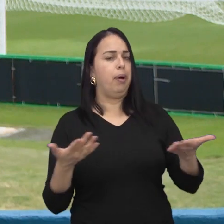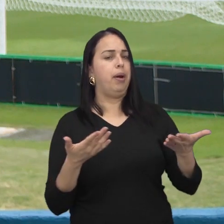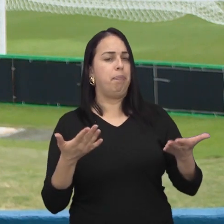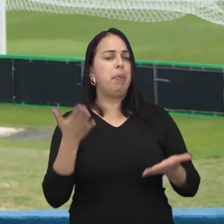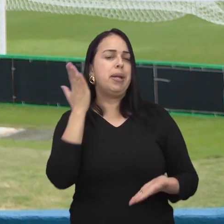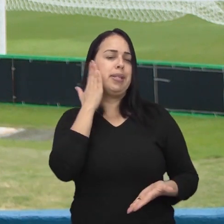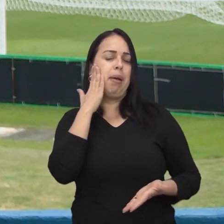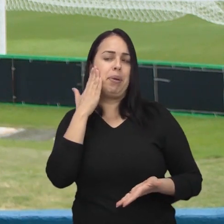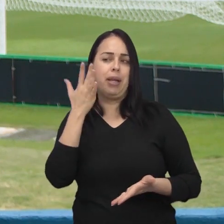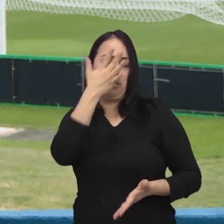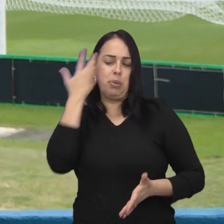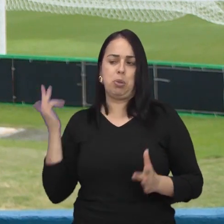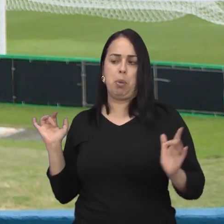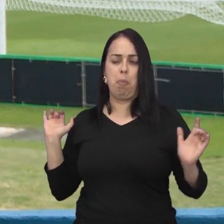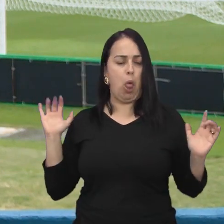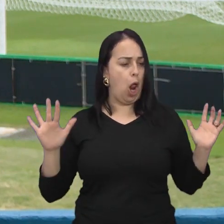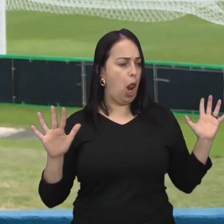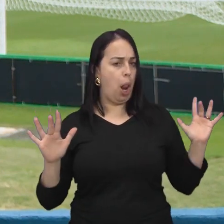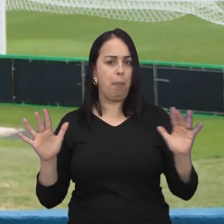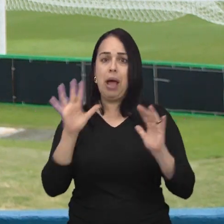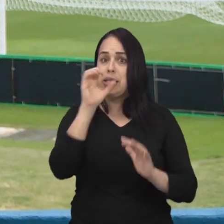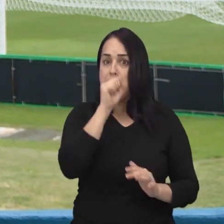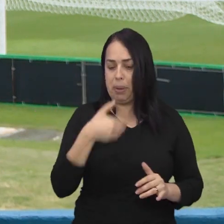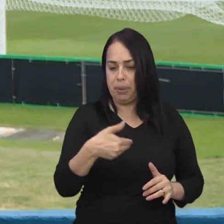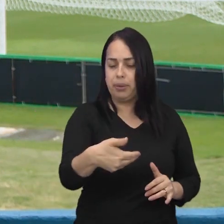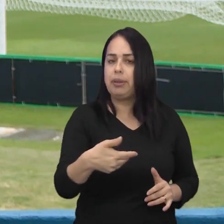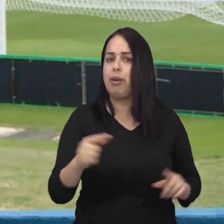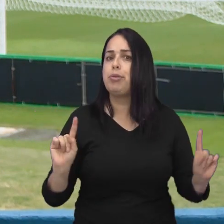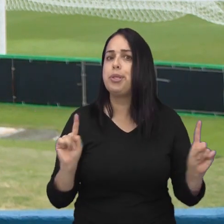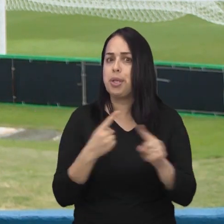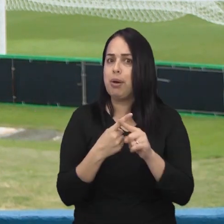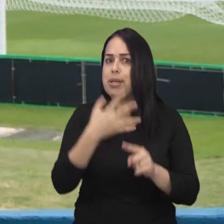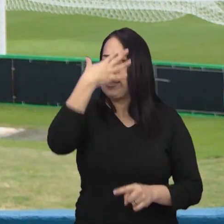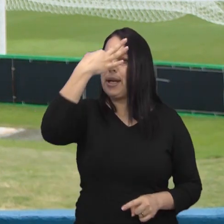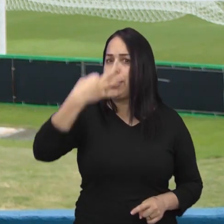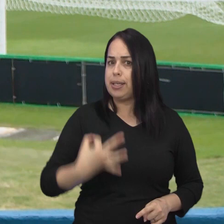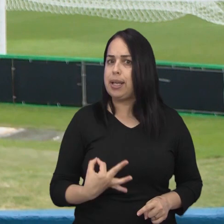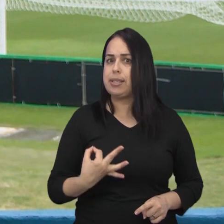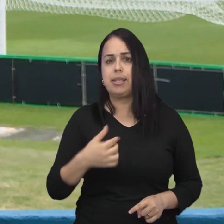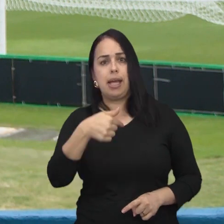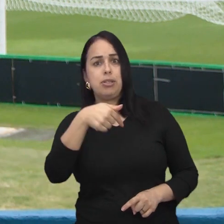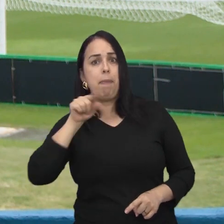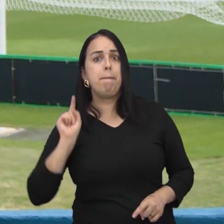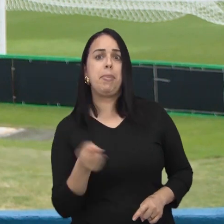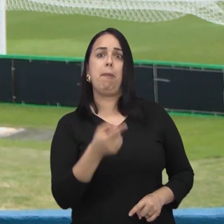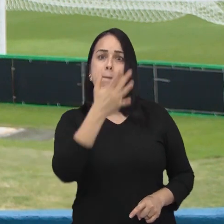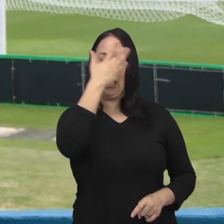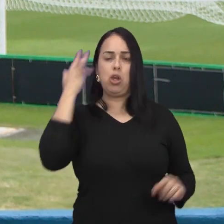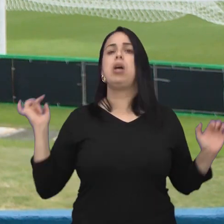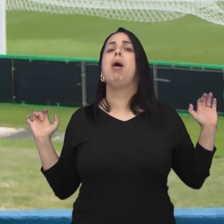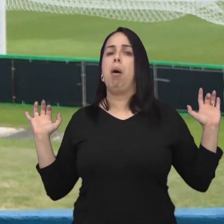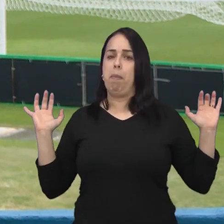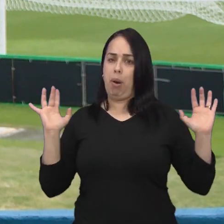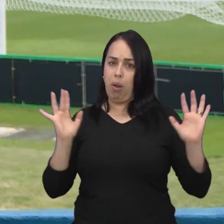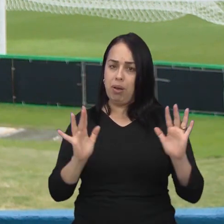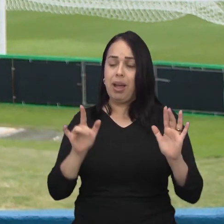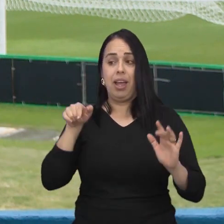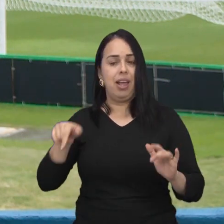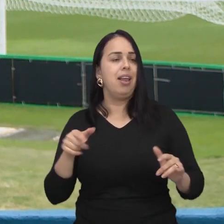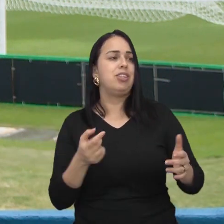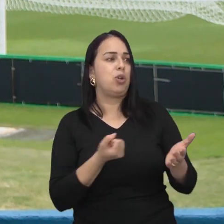agora a gente vê que o fluxo começa a ficar grande. Sábado tem um jogo, você pode ter certeza que vai estar de 7 mil pessoas aqui, vai ter. Então esse